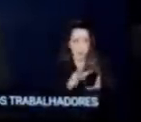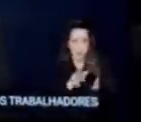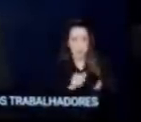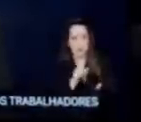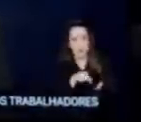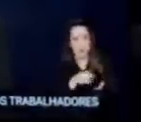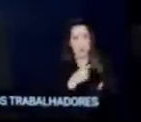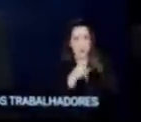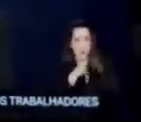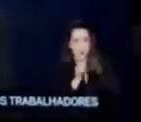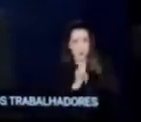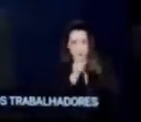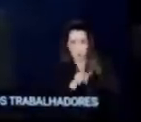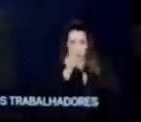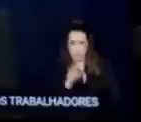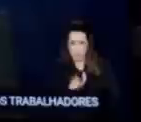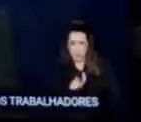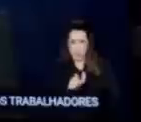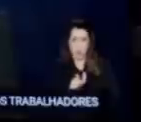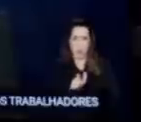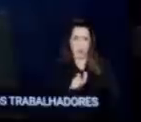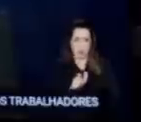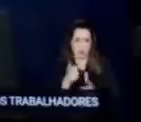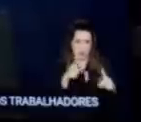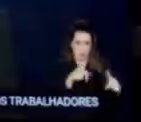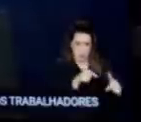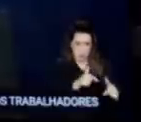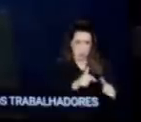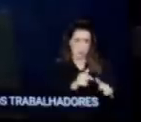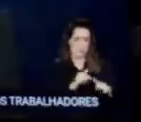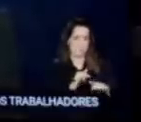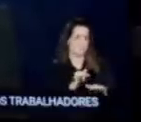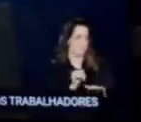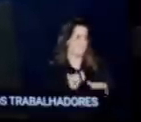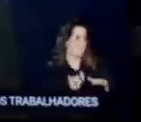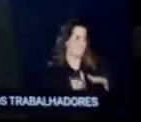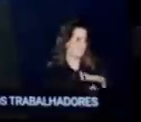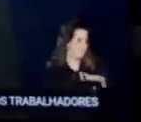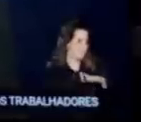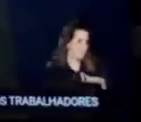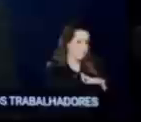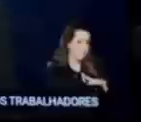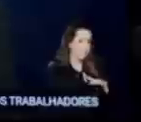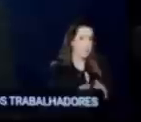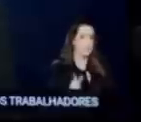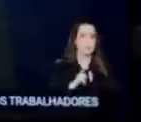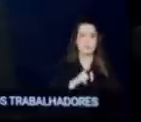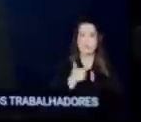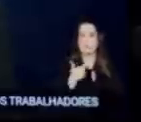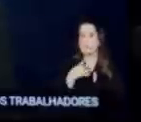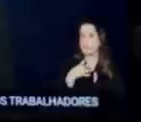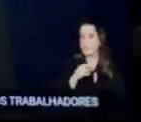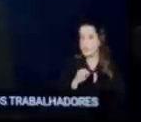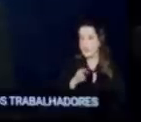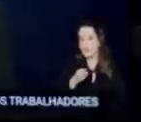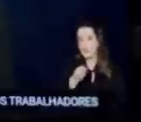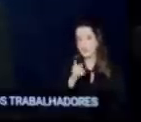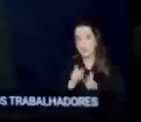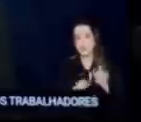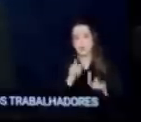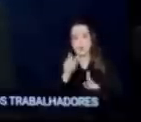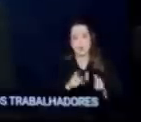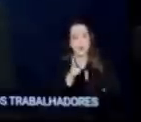informal, segundo a OIT. O dado concreto é que nós temos 240 milhões de trabalhadores